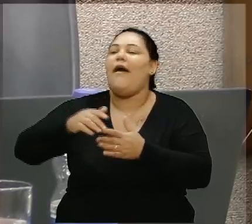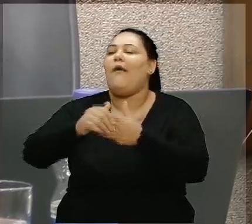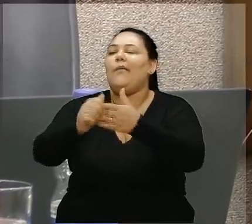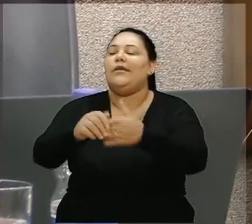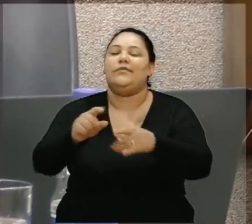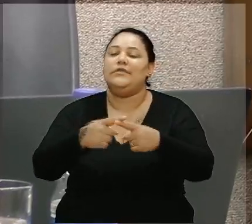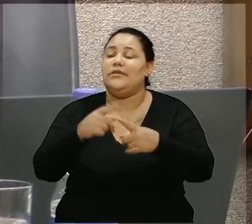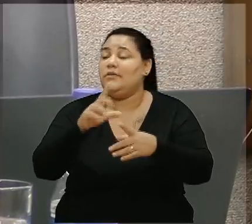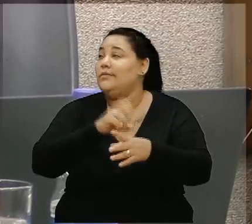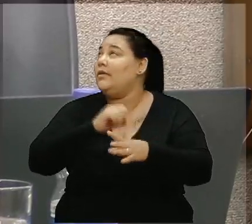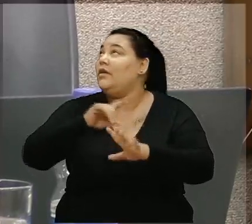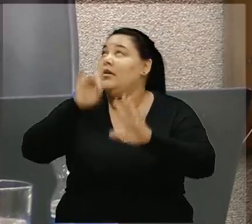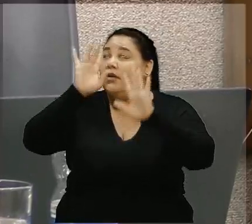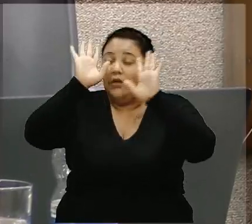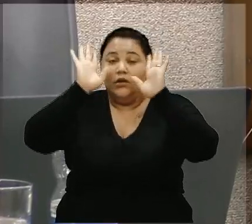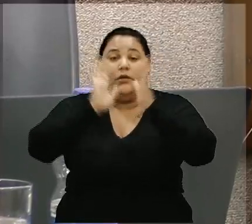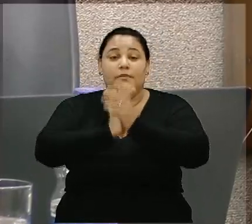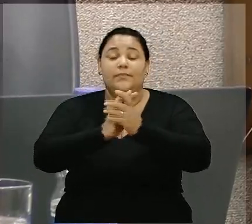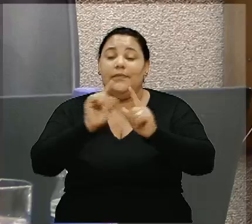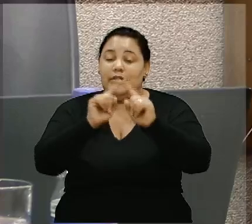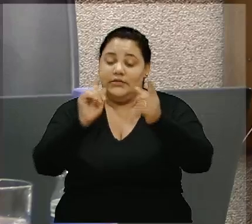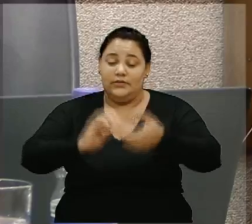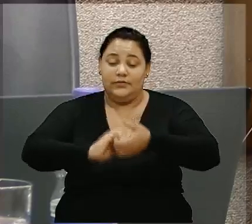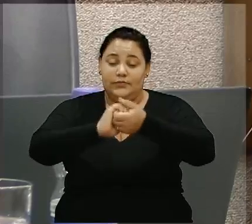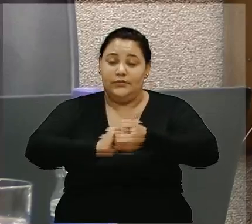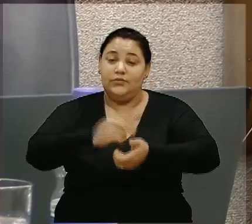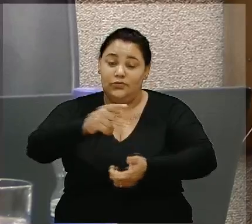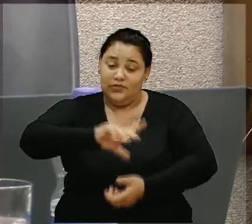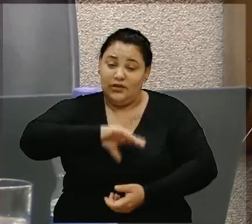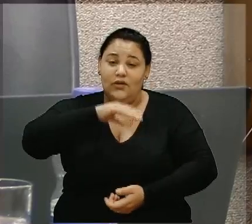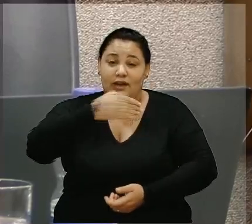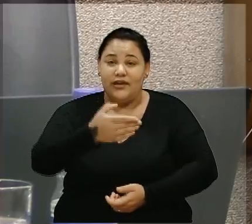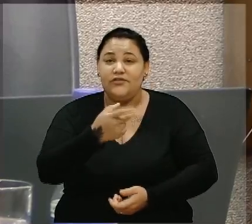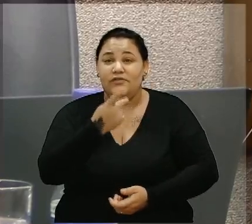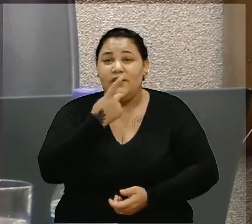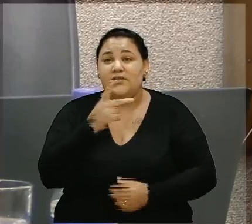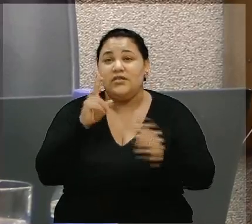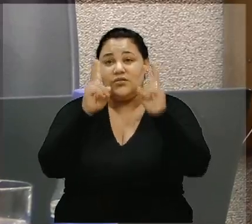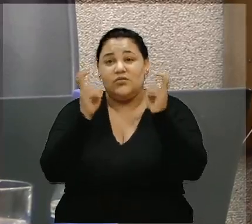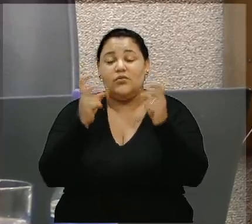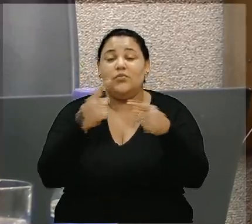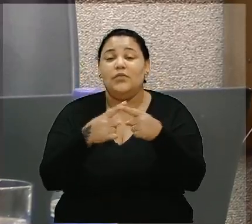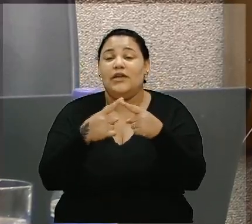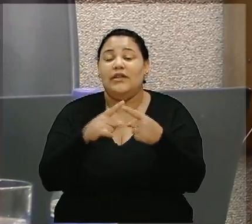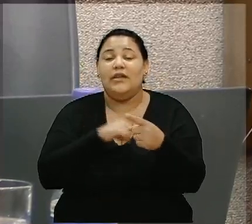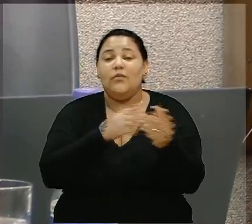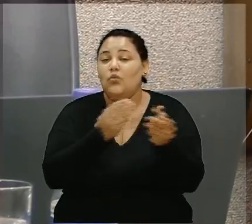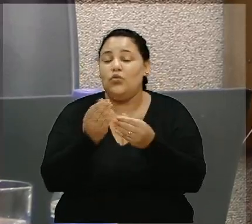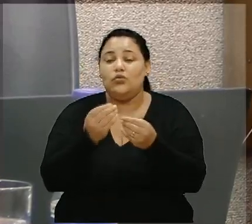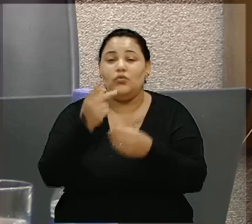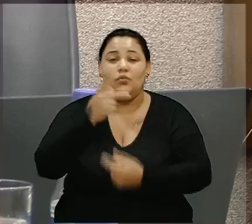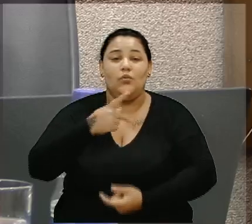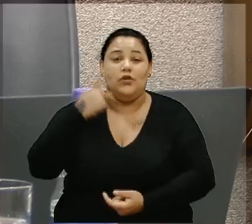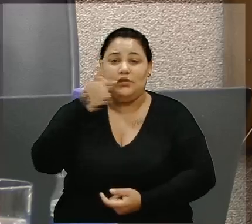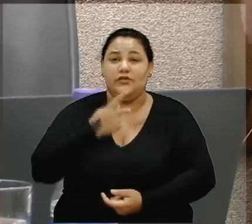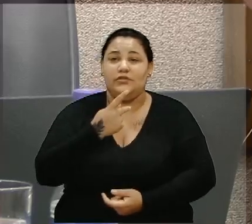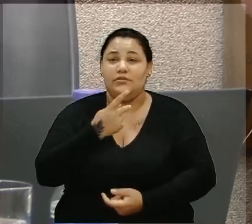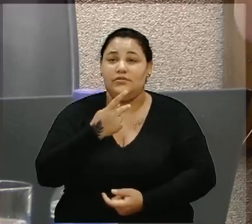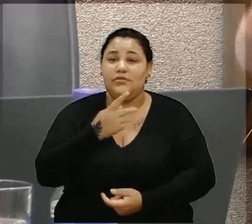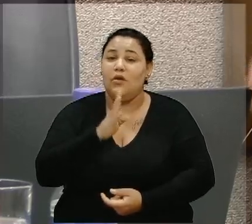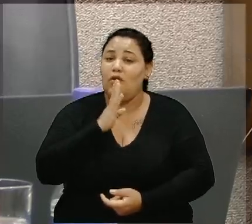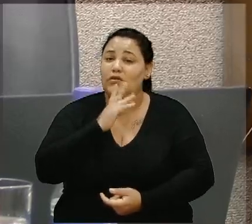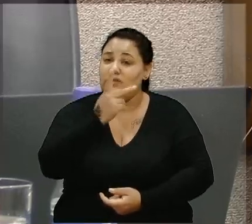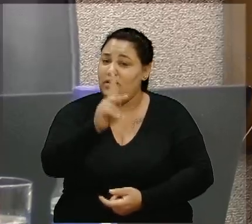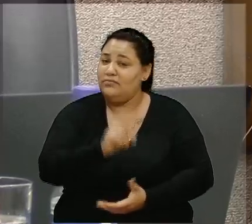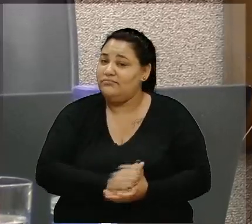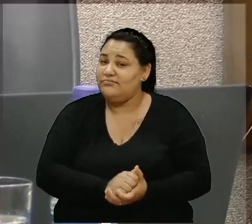Mas cumprimentos para a senhora por estar tendo a coragem de tocar esse assunto. Porque tem muitos políticos, seus conhecidos, que defendem isso